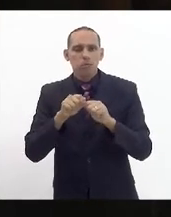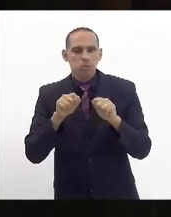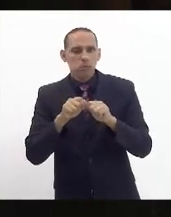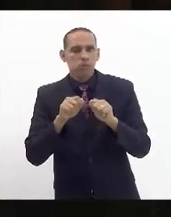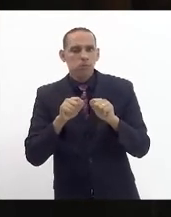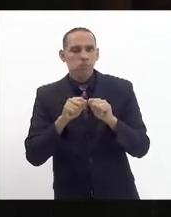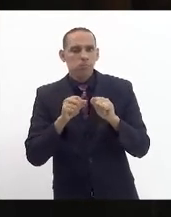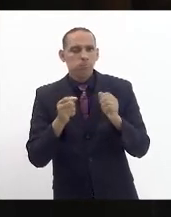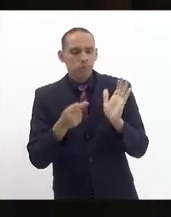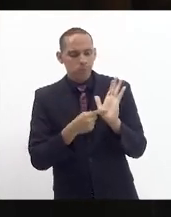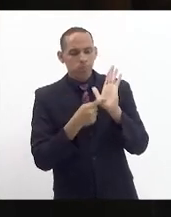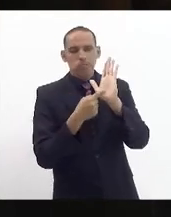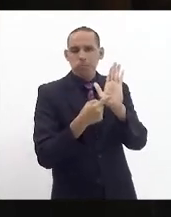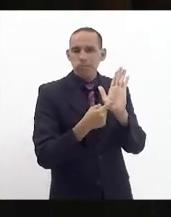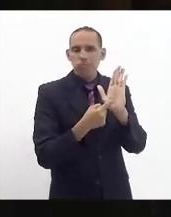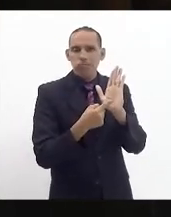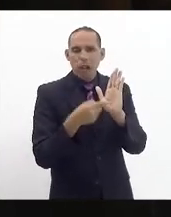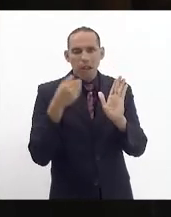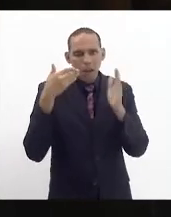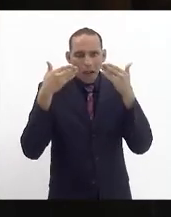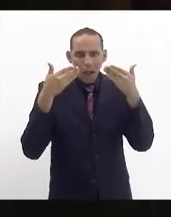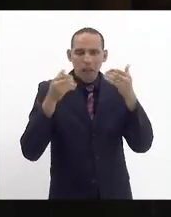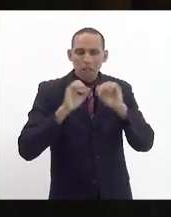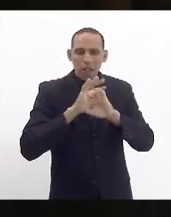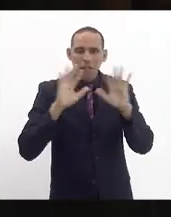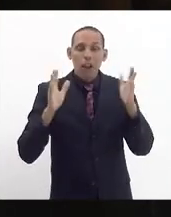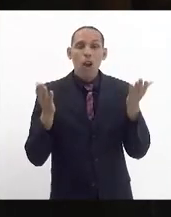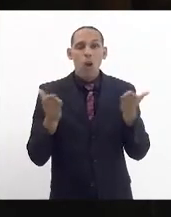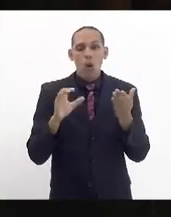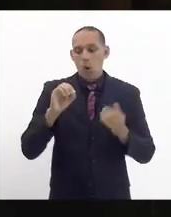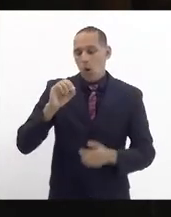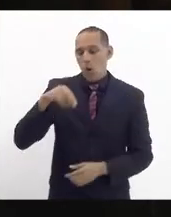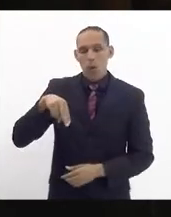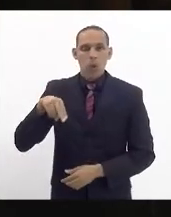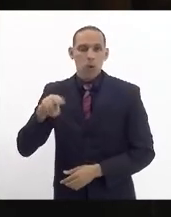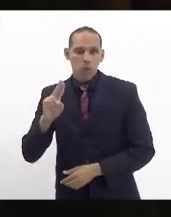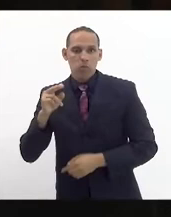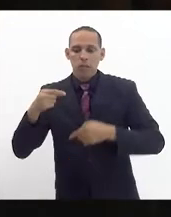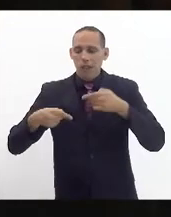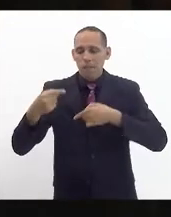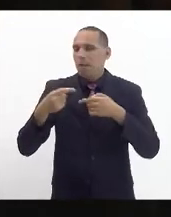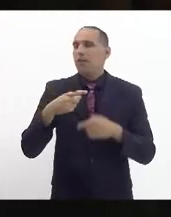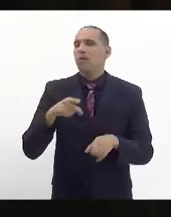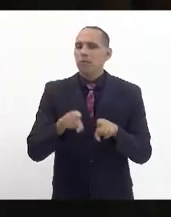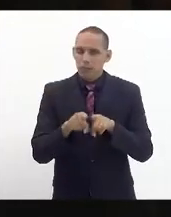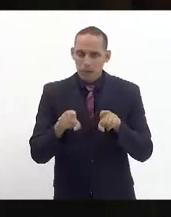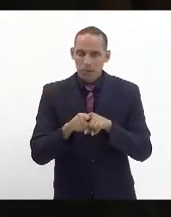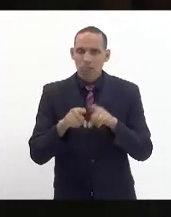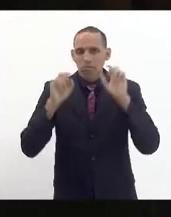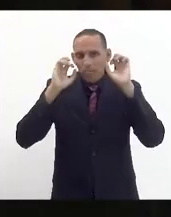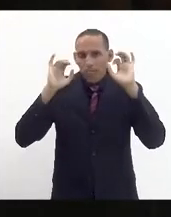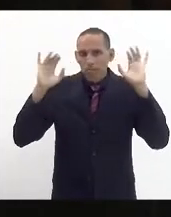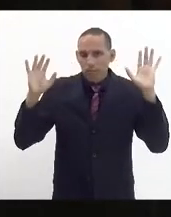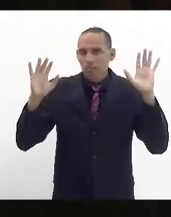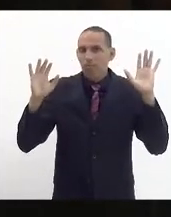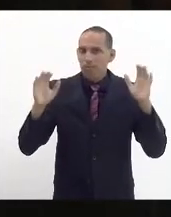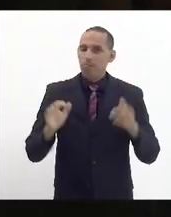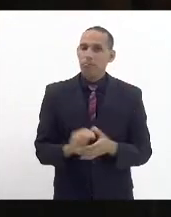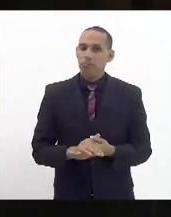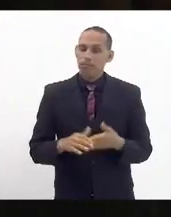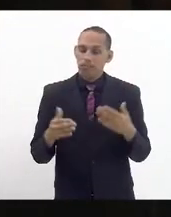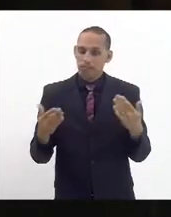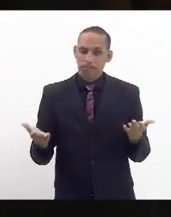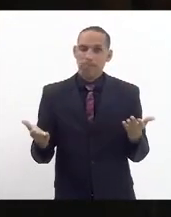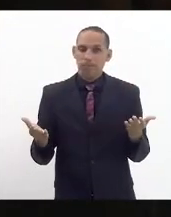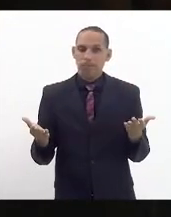apontou isso. Inclusive, todo o debate hoje na ONU também está levando em consideração esse elemento que